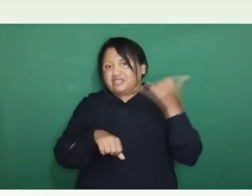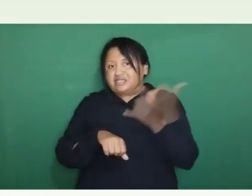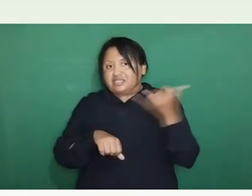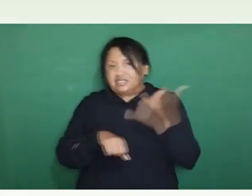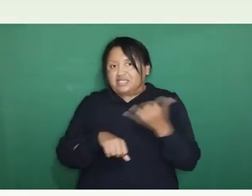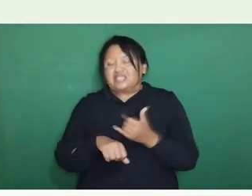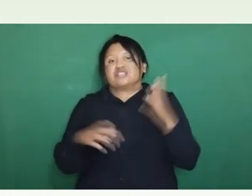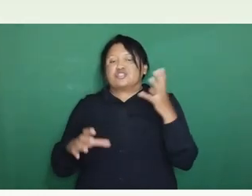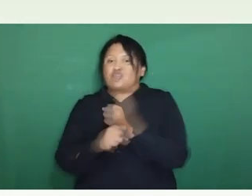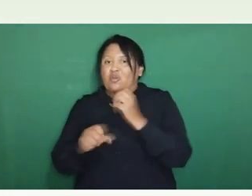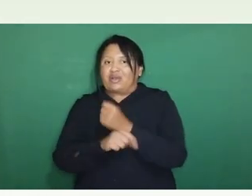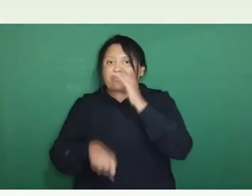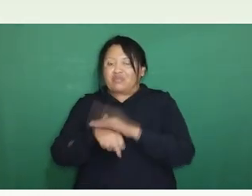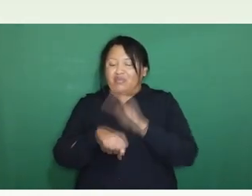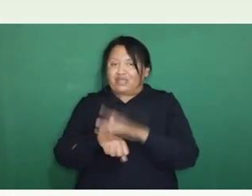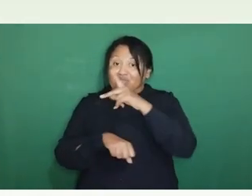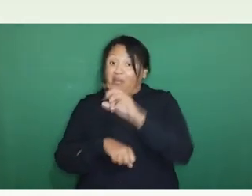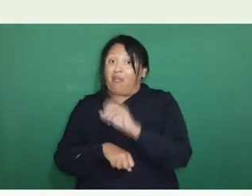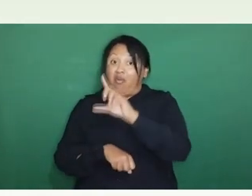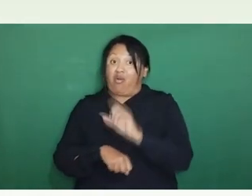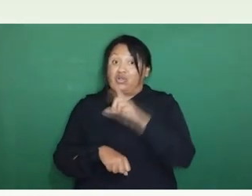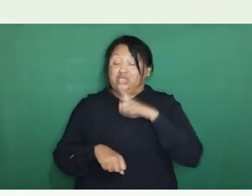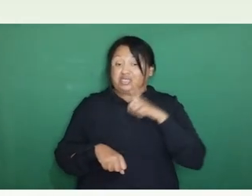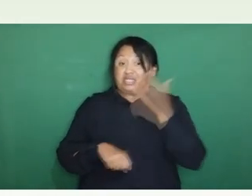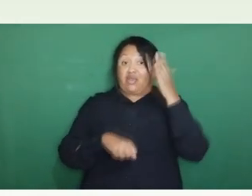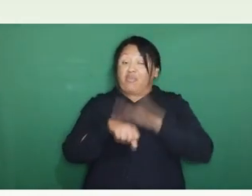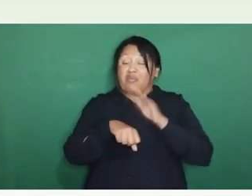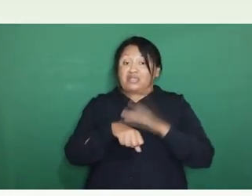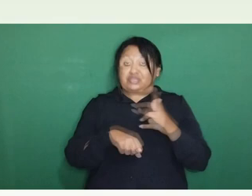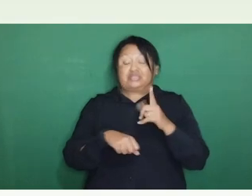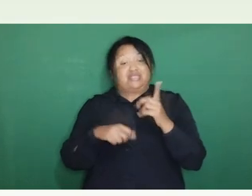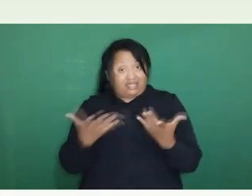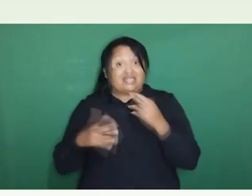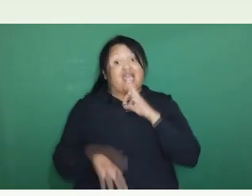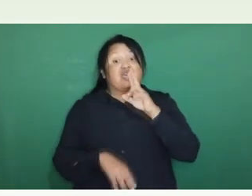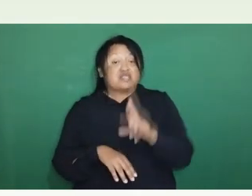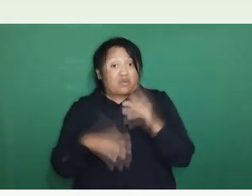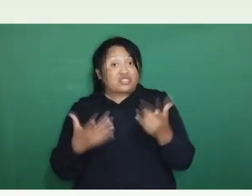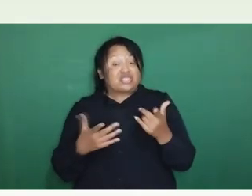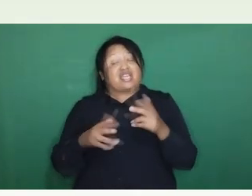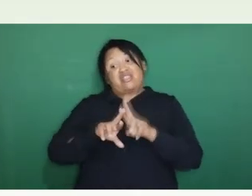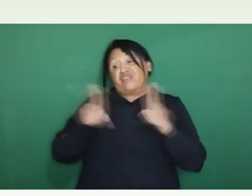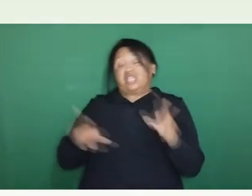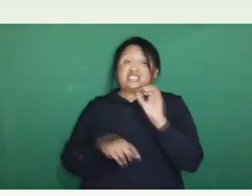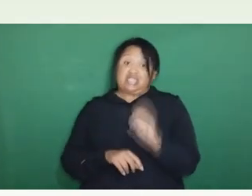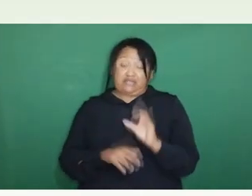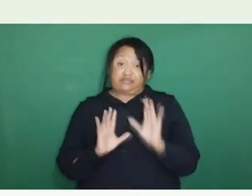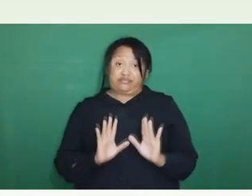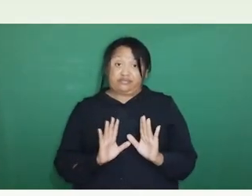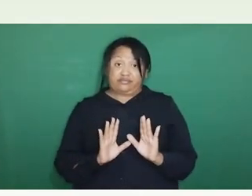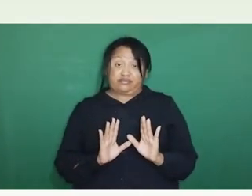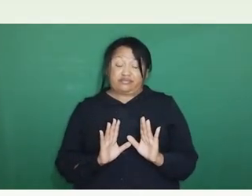se somados esse momento do Polo tem um momento de bola que resultante que é exatamente diferente de zero